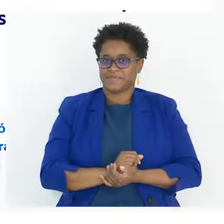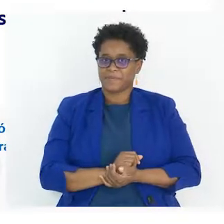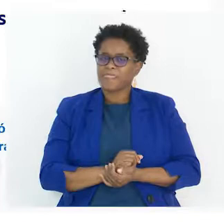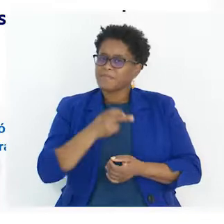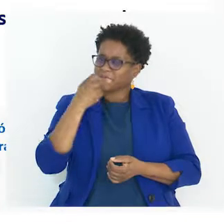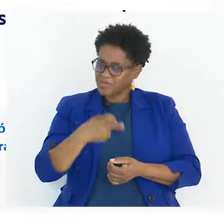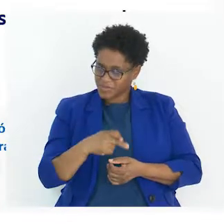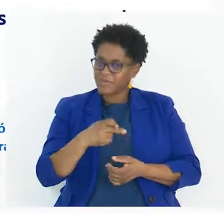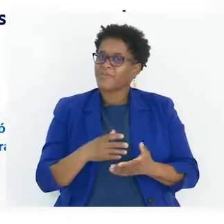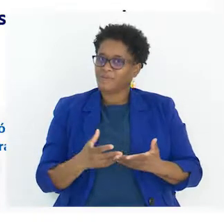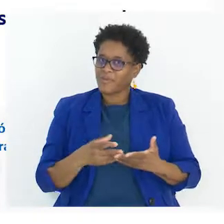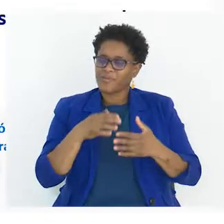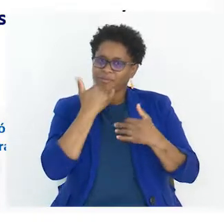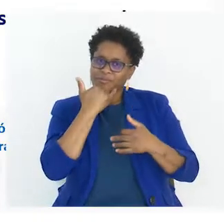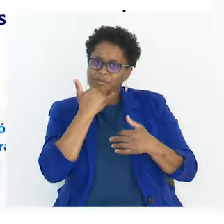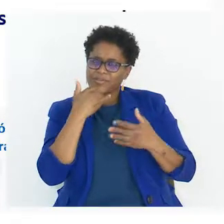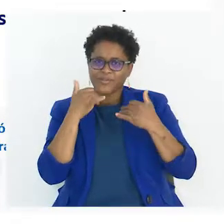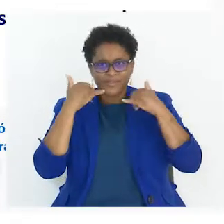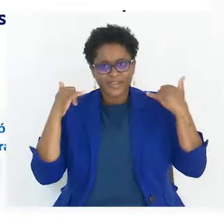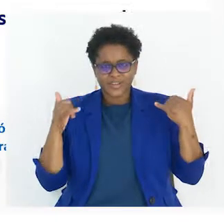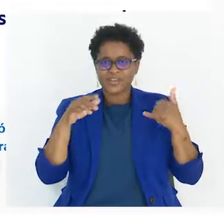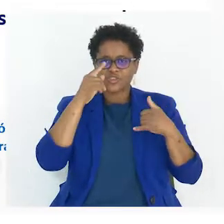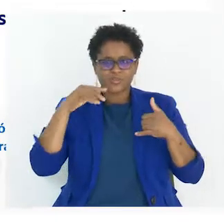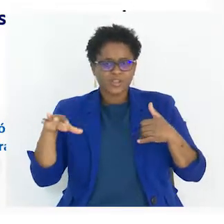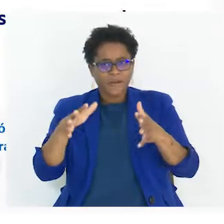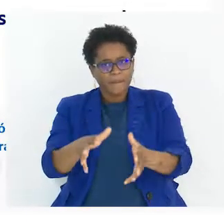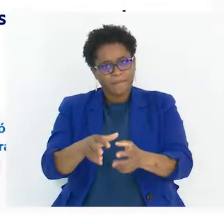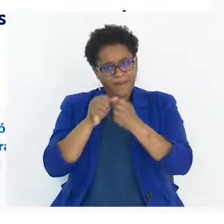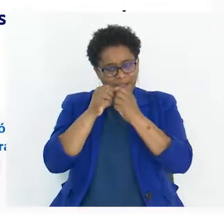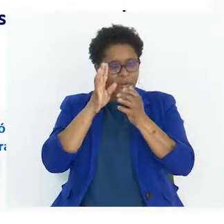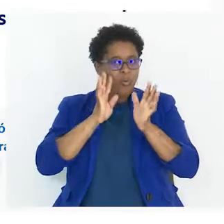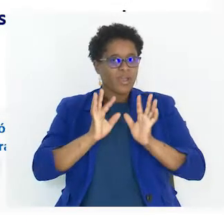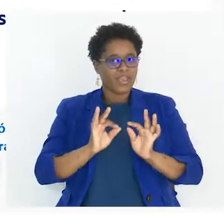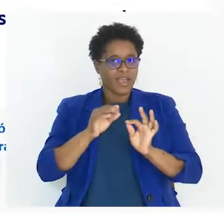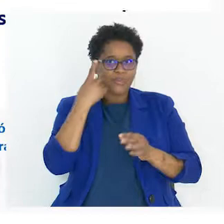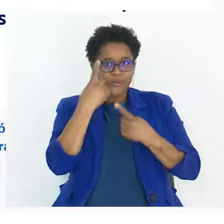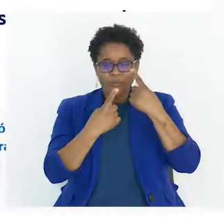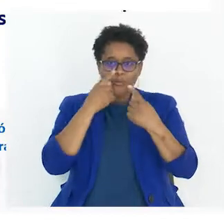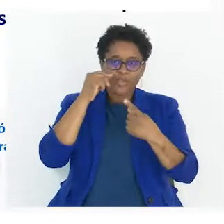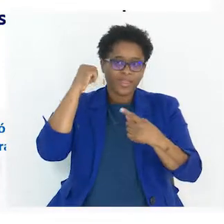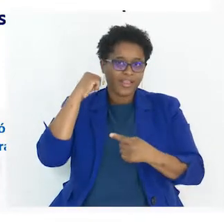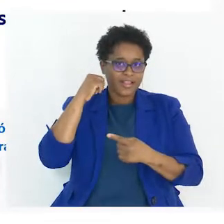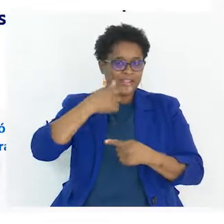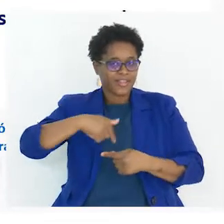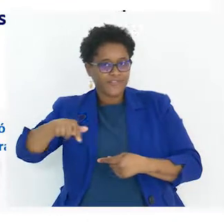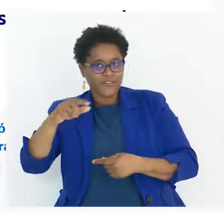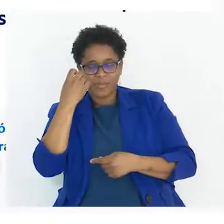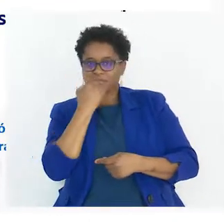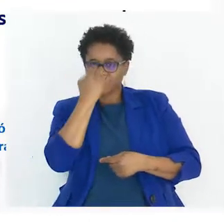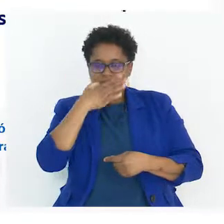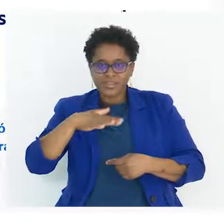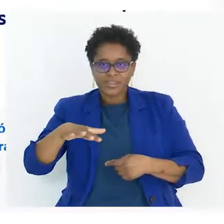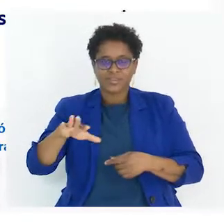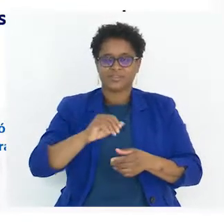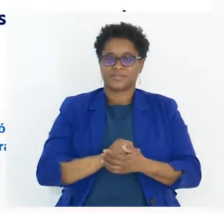continuar. Sentia muito feliz. Os meninos pegaram nele com muito cuidado e um deles